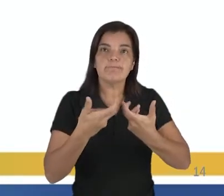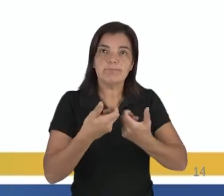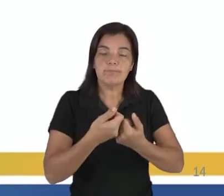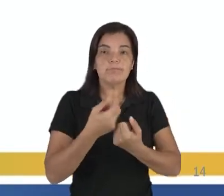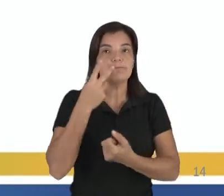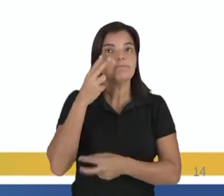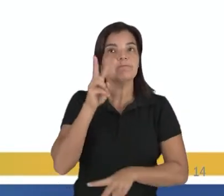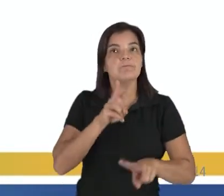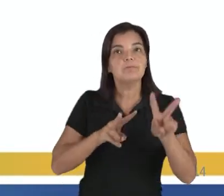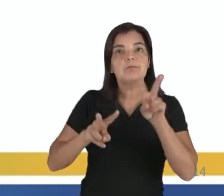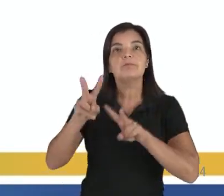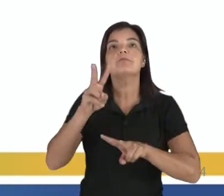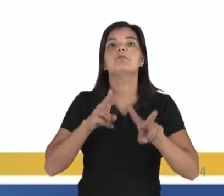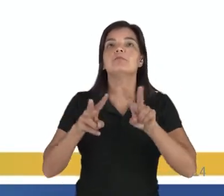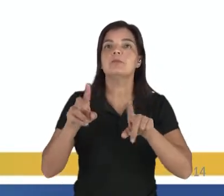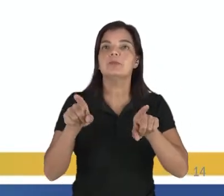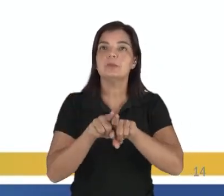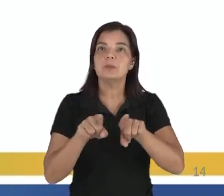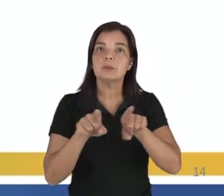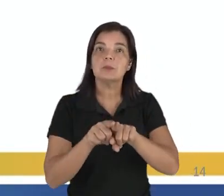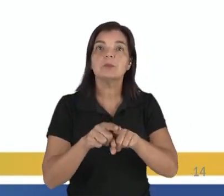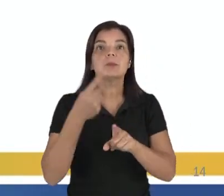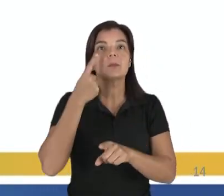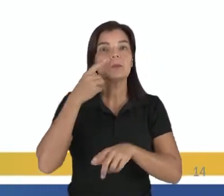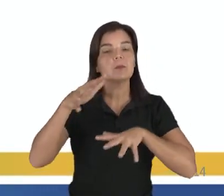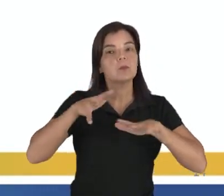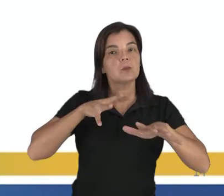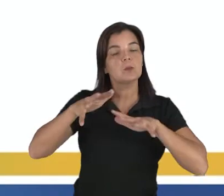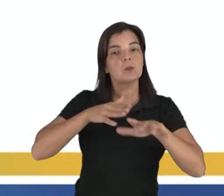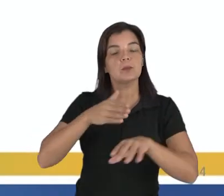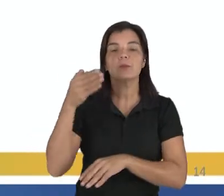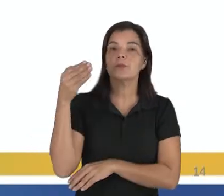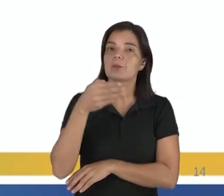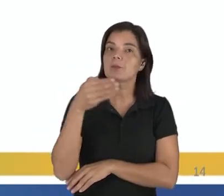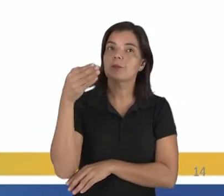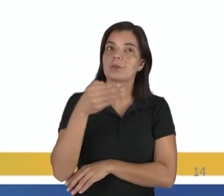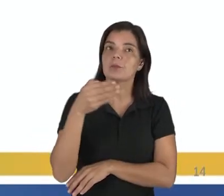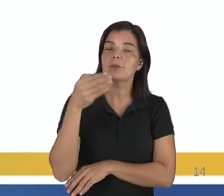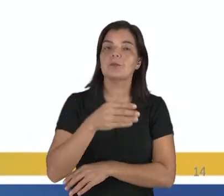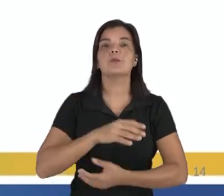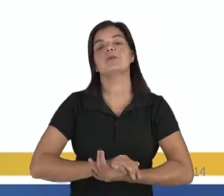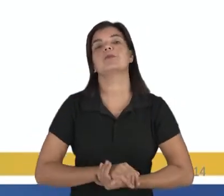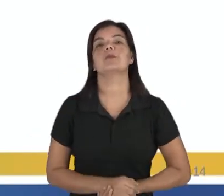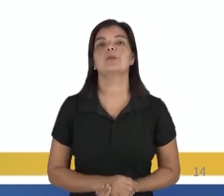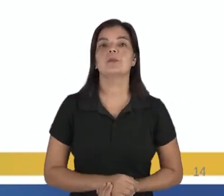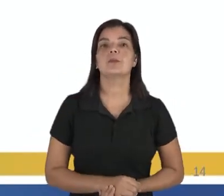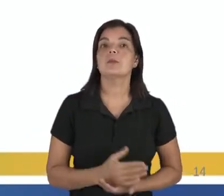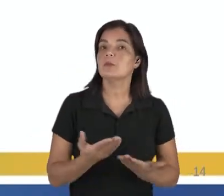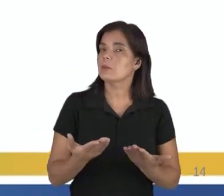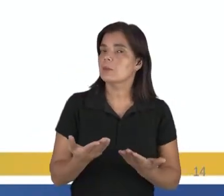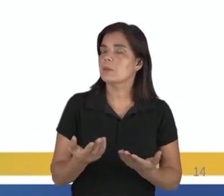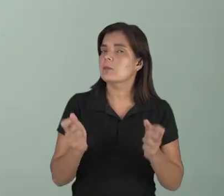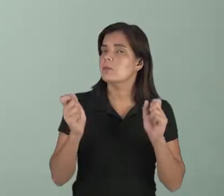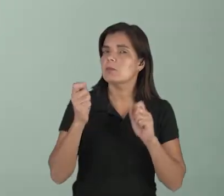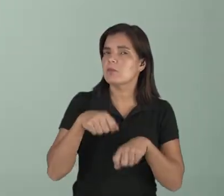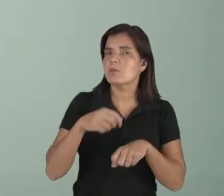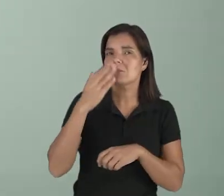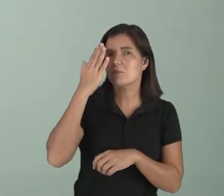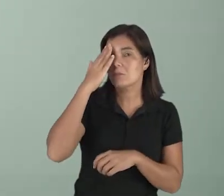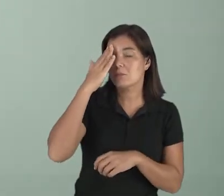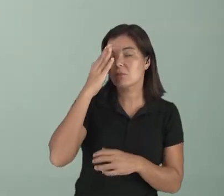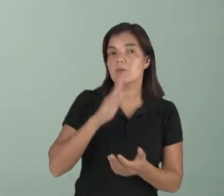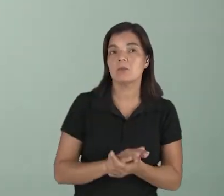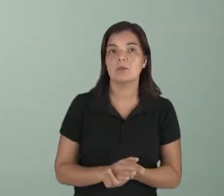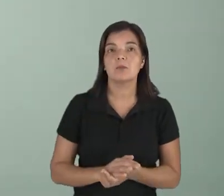capacidade de visualização imagética para movimentos sequenciais. Então, o que a gente pode entender? A gente já falou